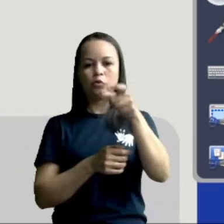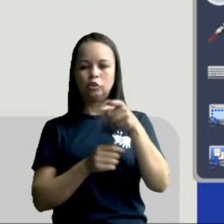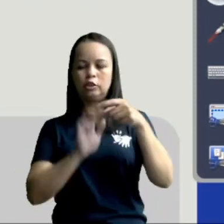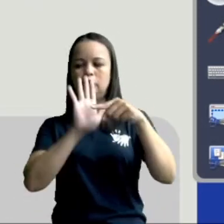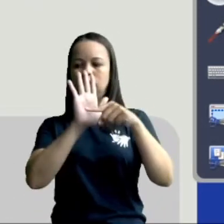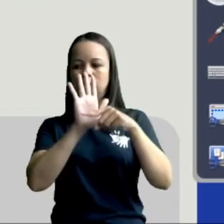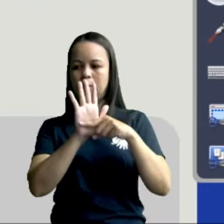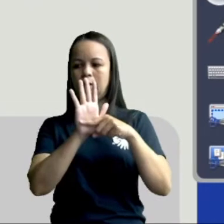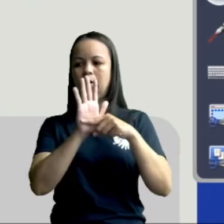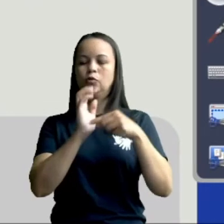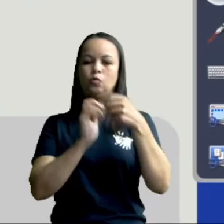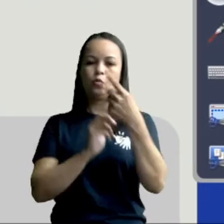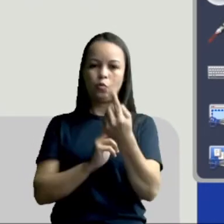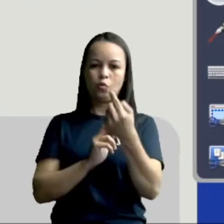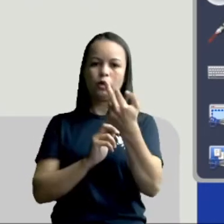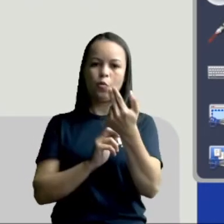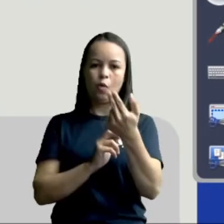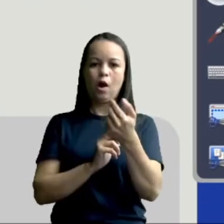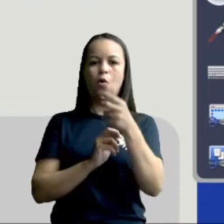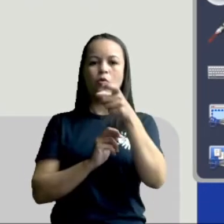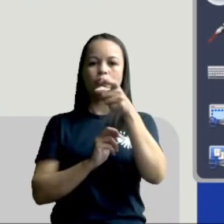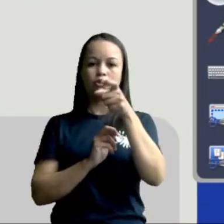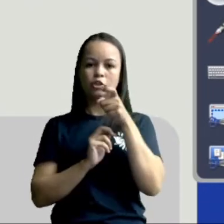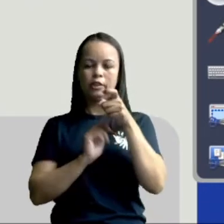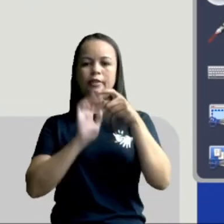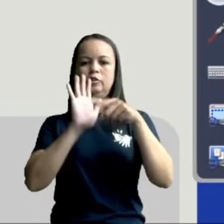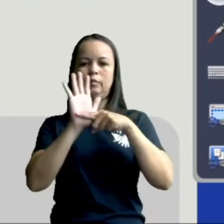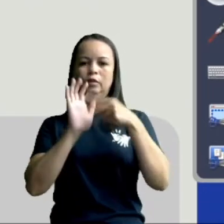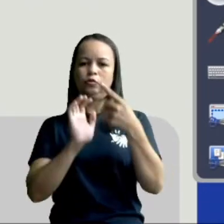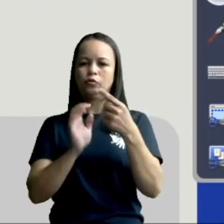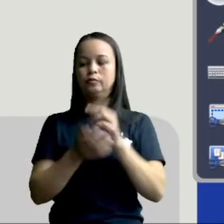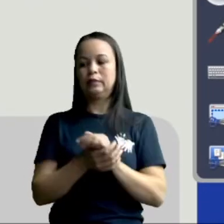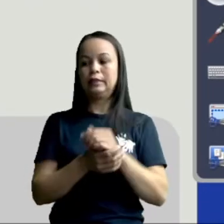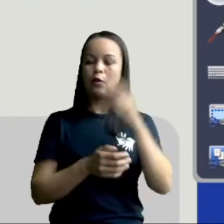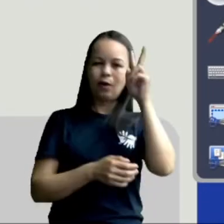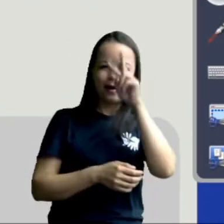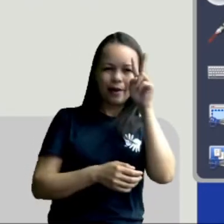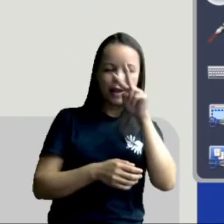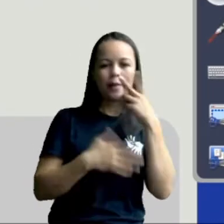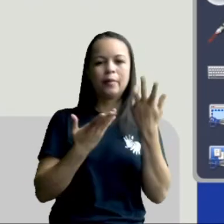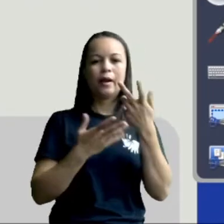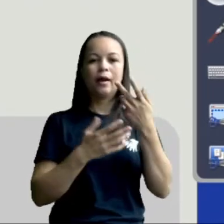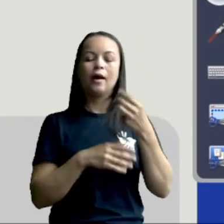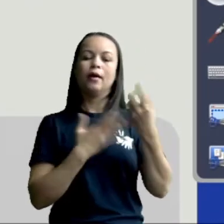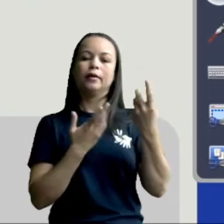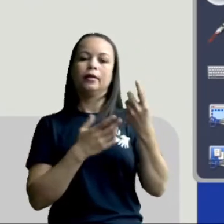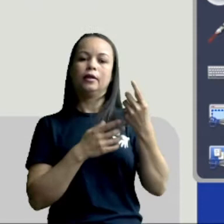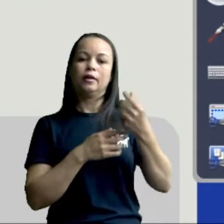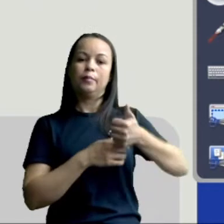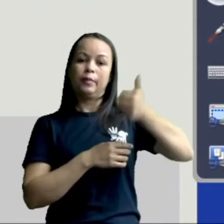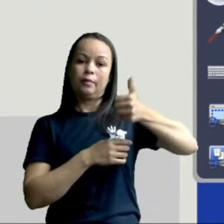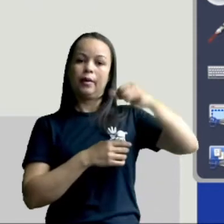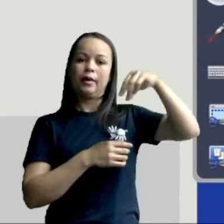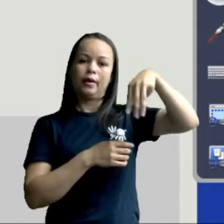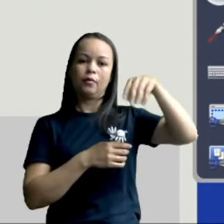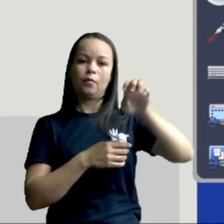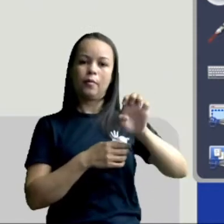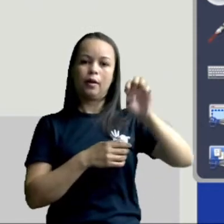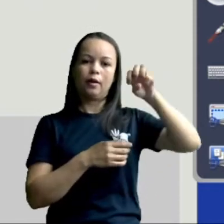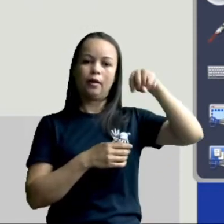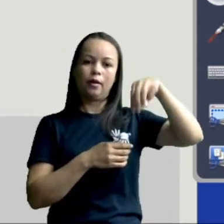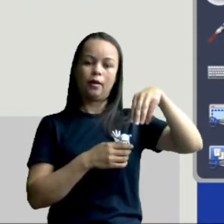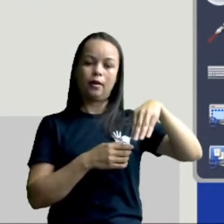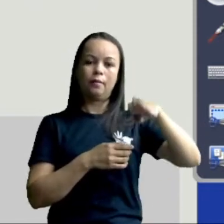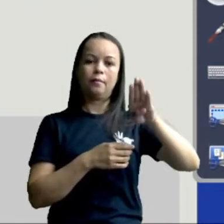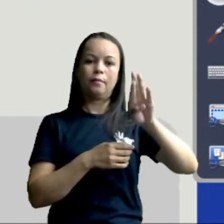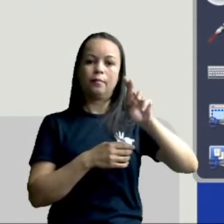de igual no meio. Então, lembra que o lado de cá é chamado de primeiro membro e o outro lado, segundo membro. Então, a primeira relação